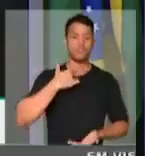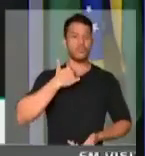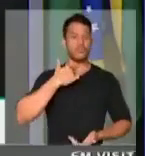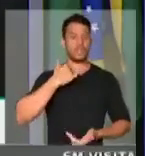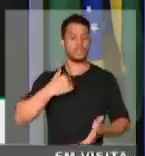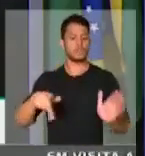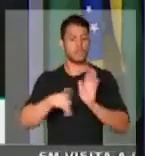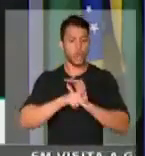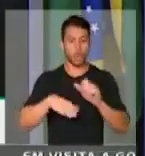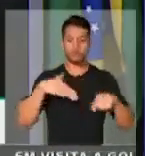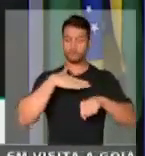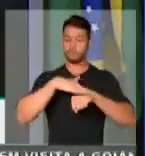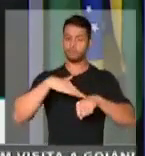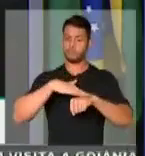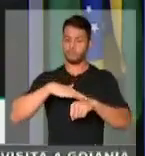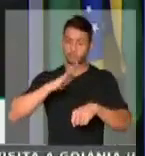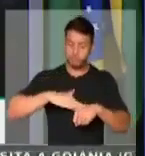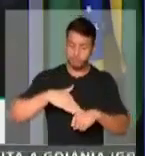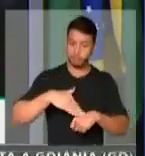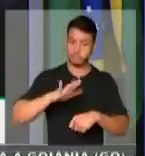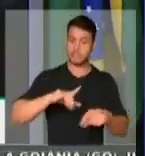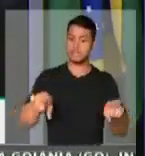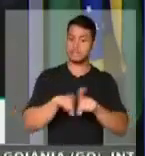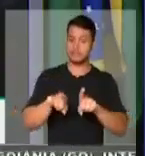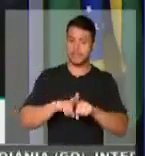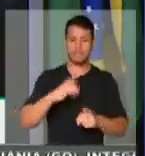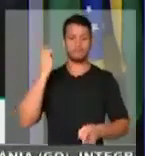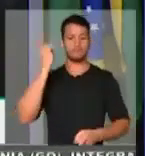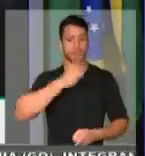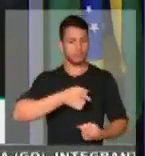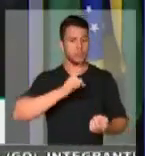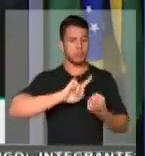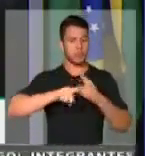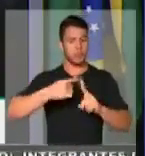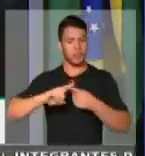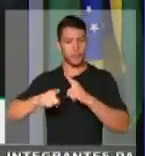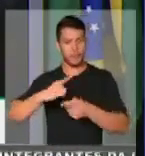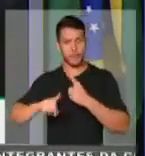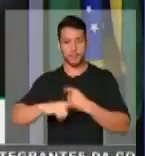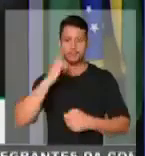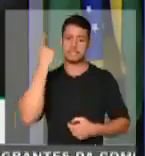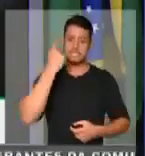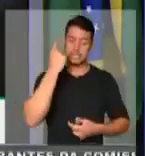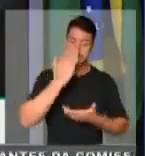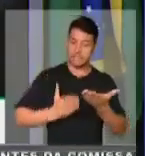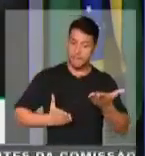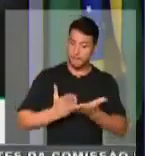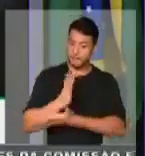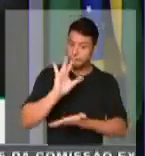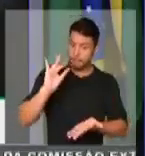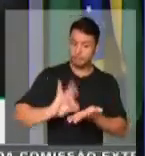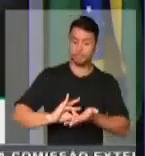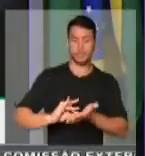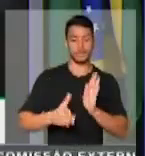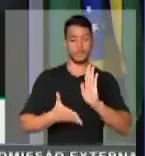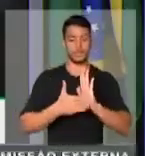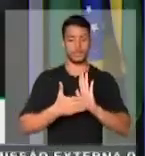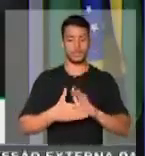mais, conversar mais e assumir de vez a articulação política para a aprovação das propostas que envia ao